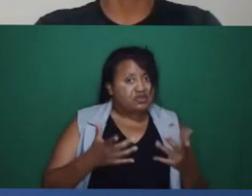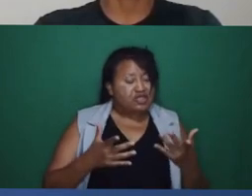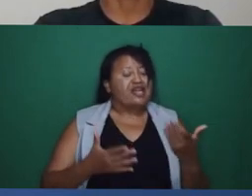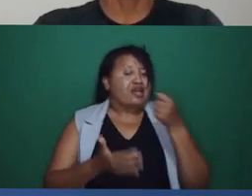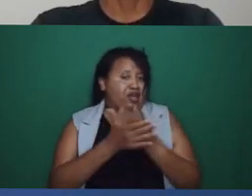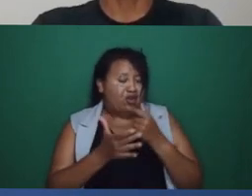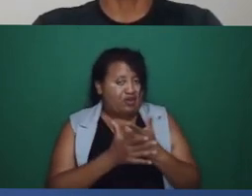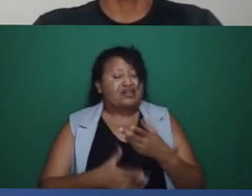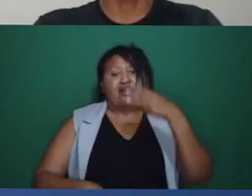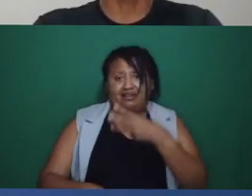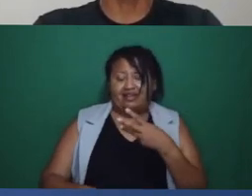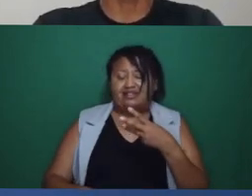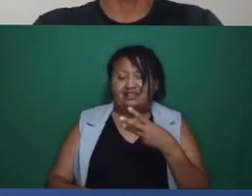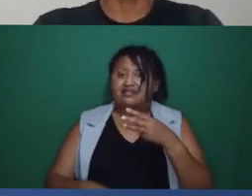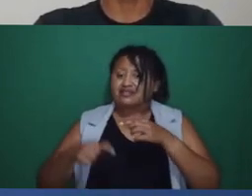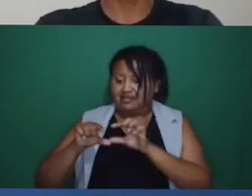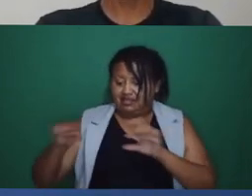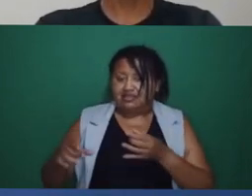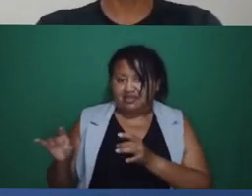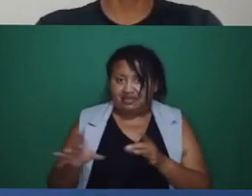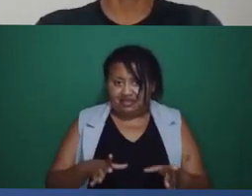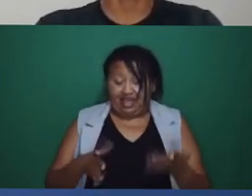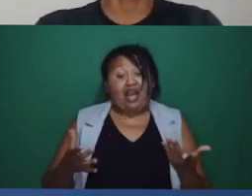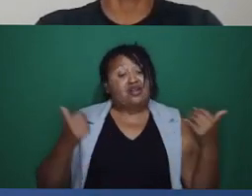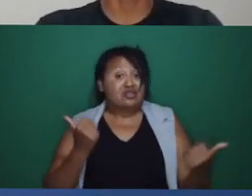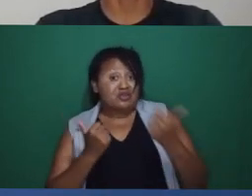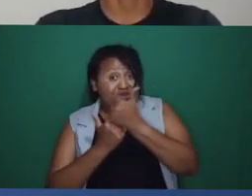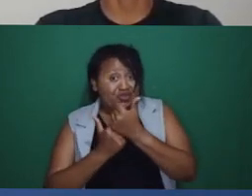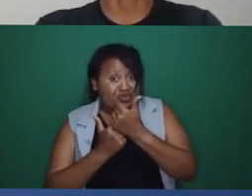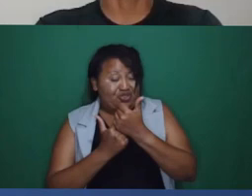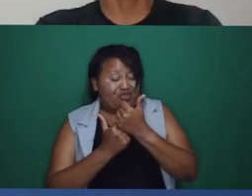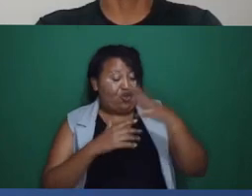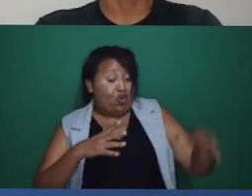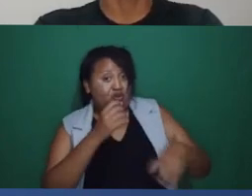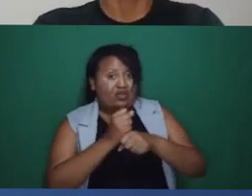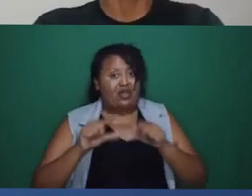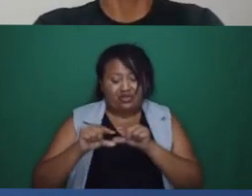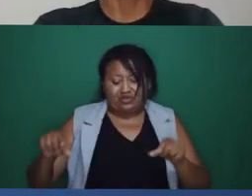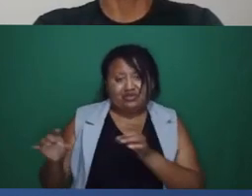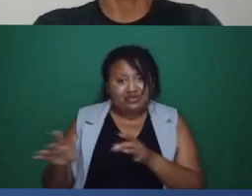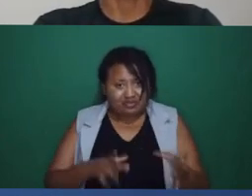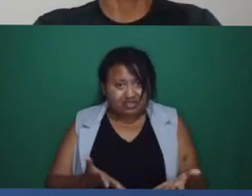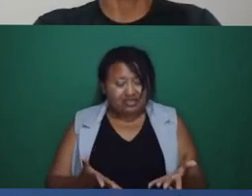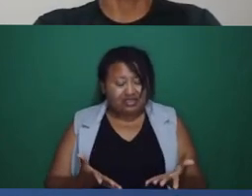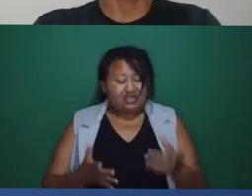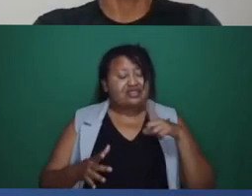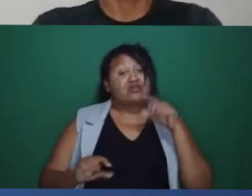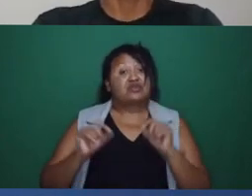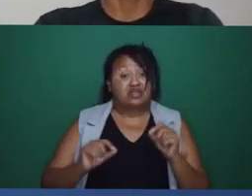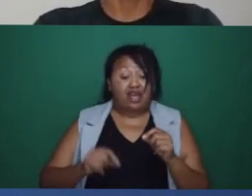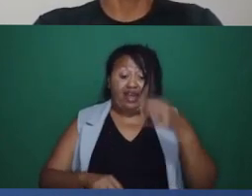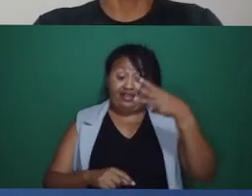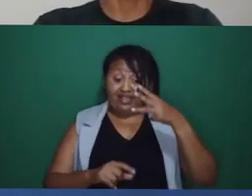que compraram três bilhetes substituindo agora lá no total de bilhetes nós teremos que